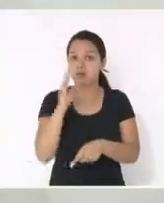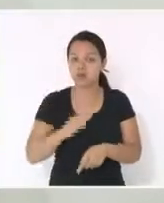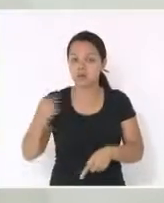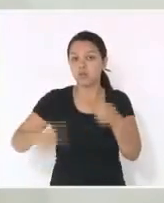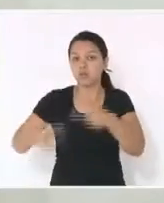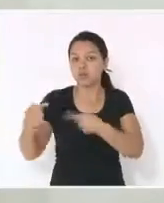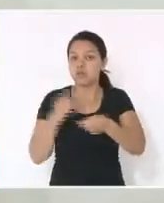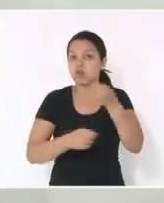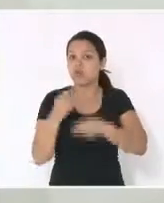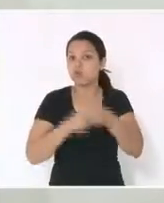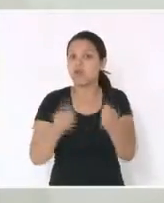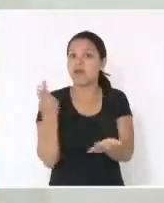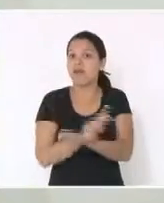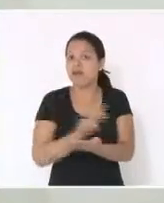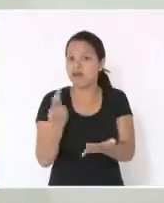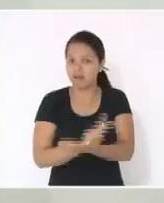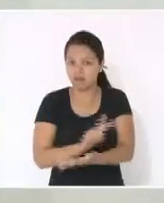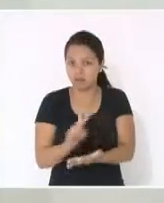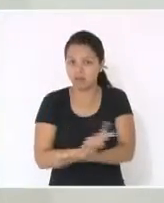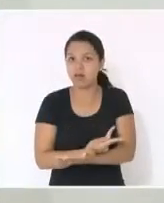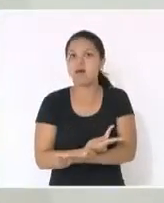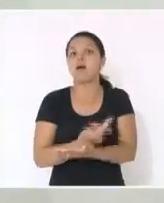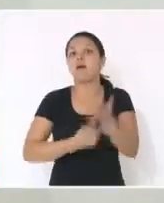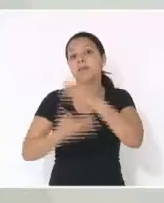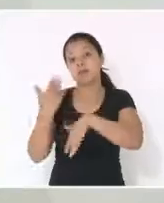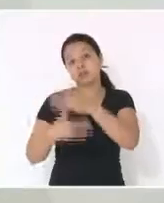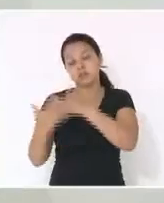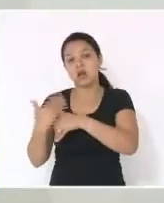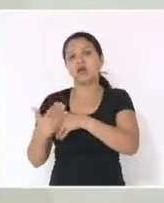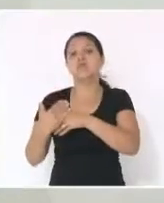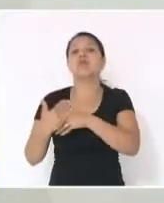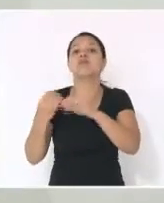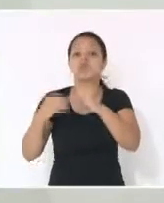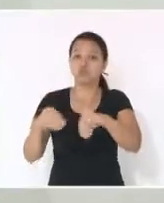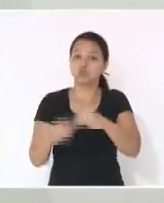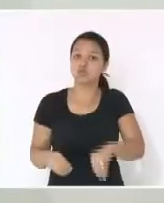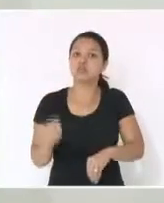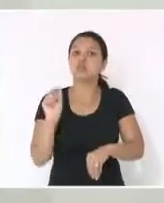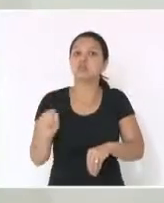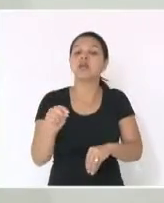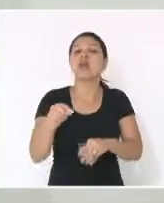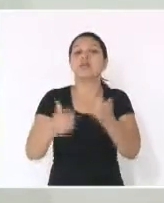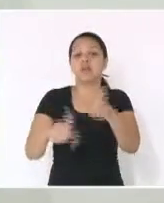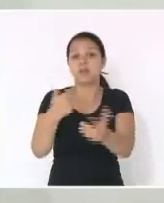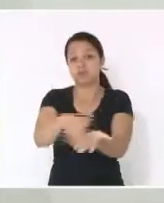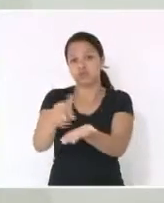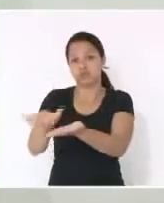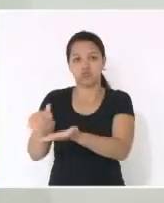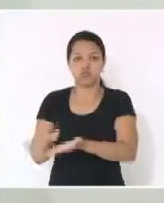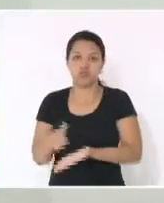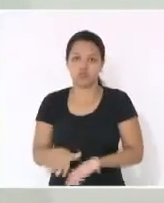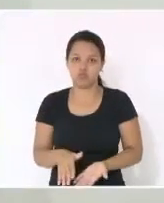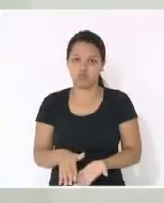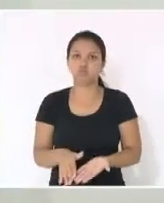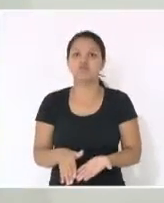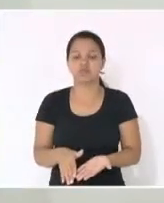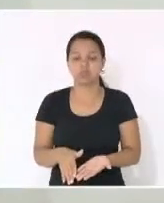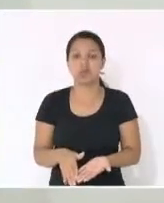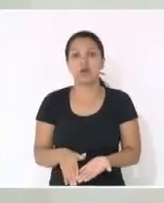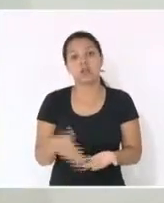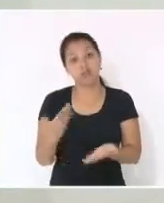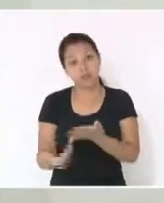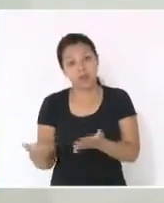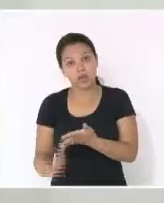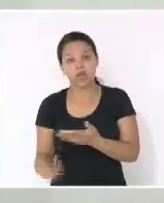causou um grande desemprego grande desarranjo na nossa matriz econômica estamos perdendo o emprego pela competição